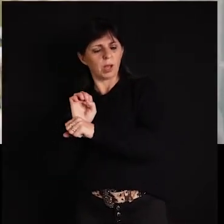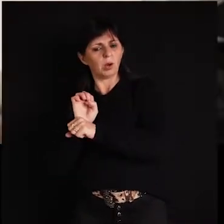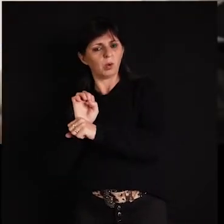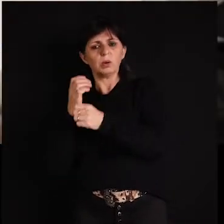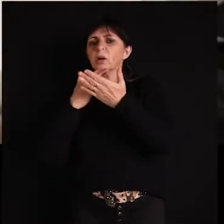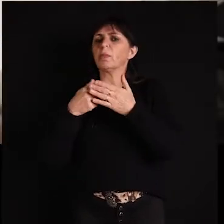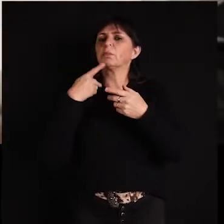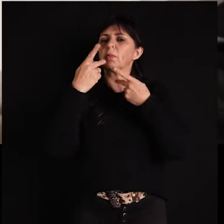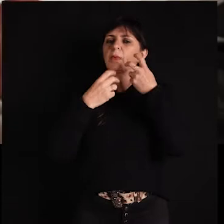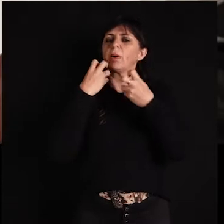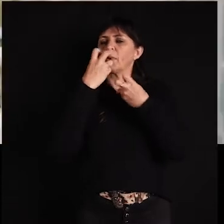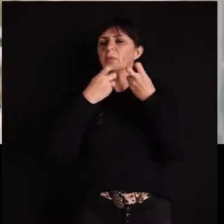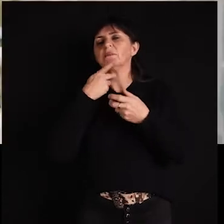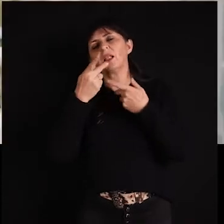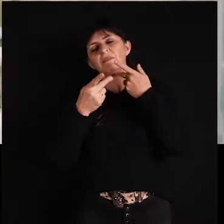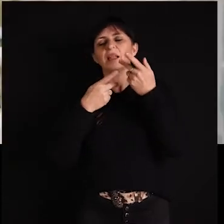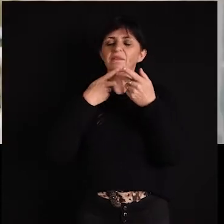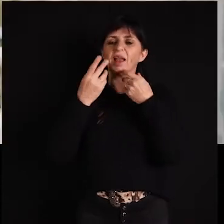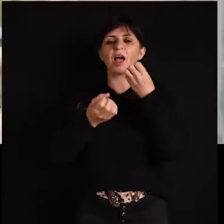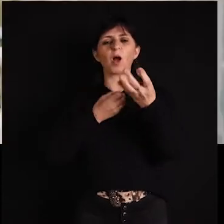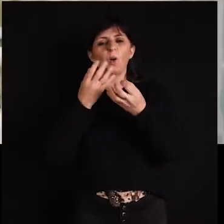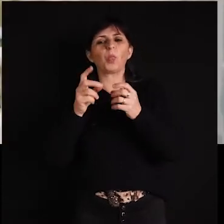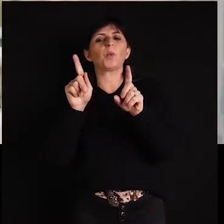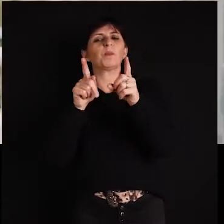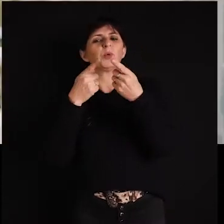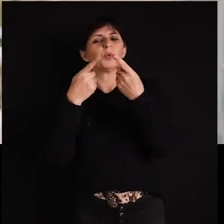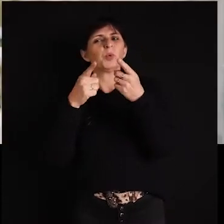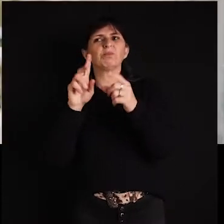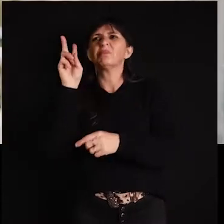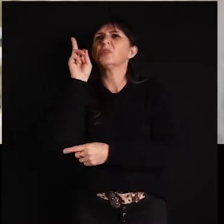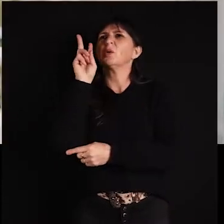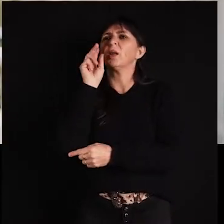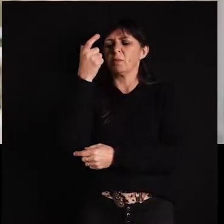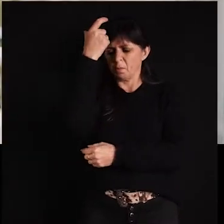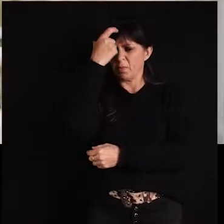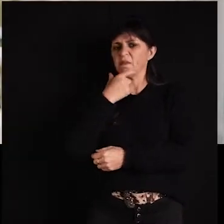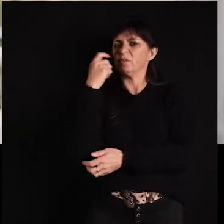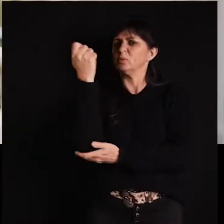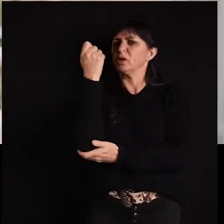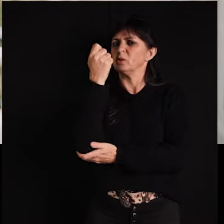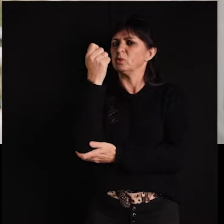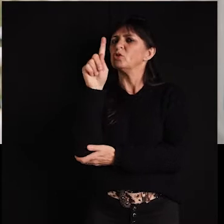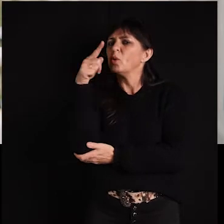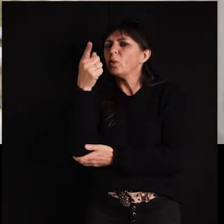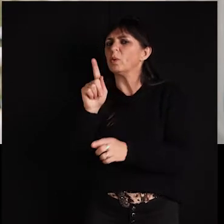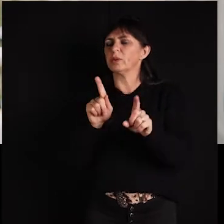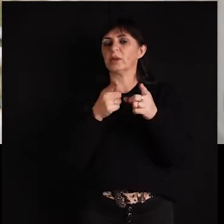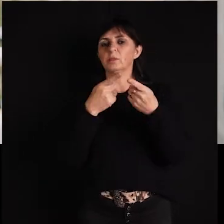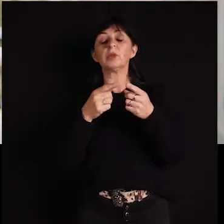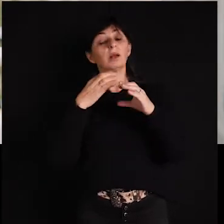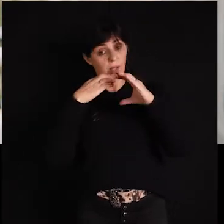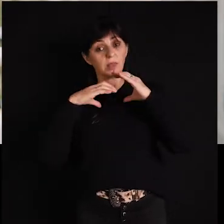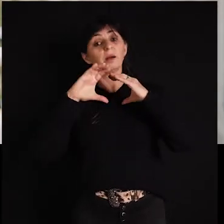né? E chamou uma música, eu não me lembro qual foi, se foi o Perfil Gaúcho, acho que foi. E a gente